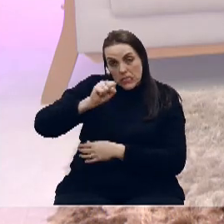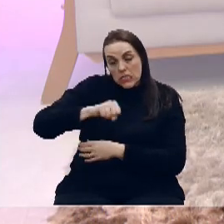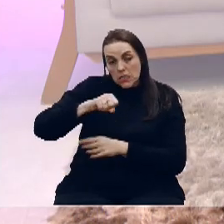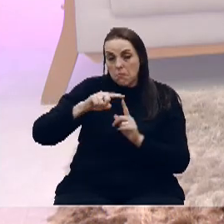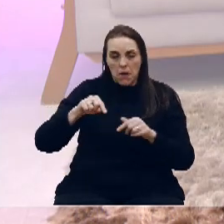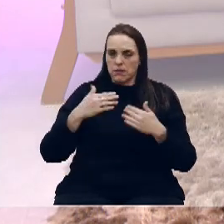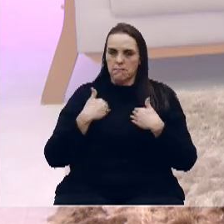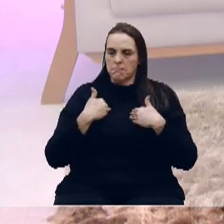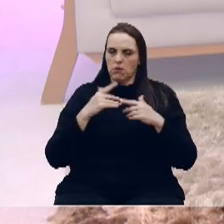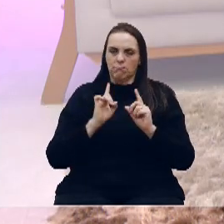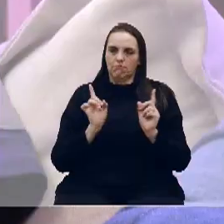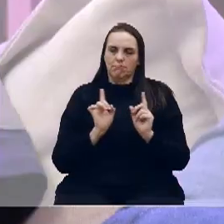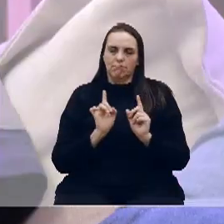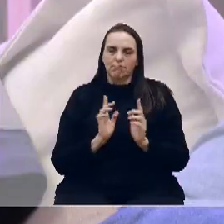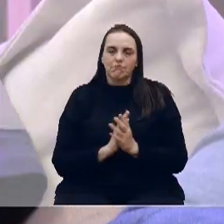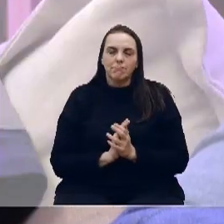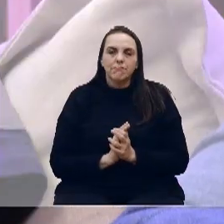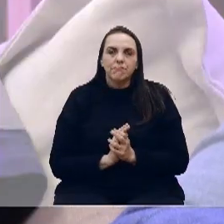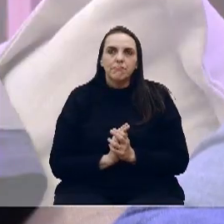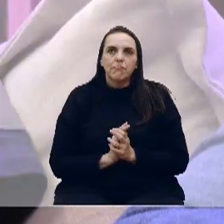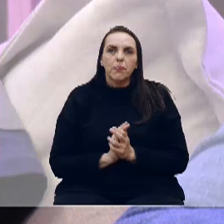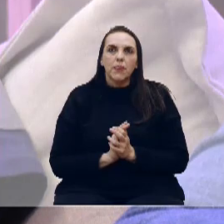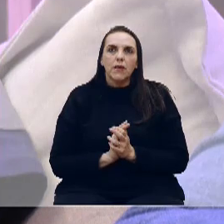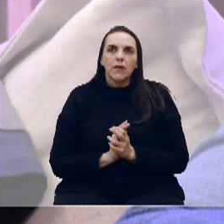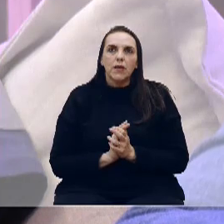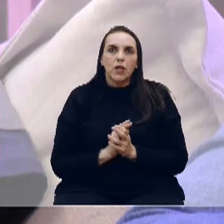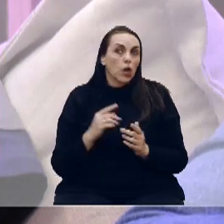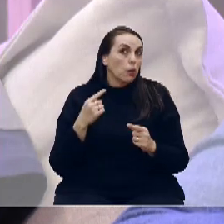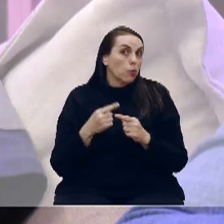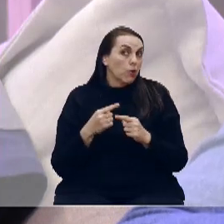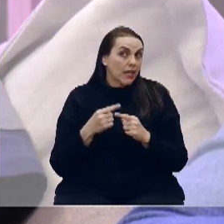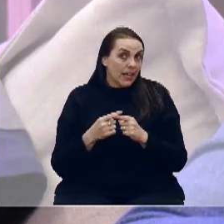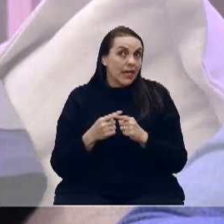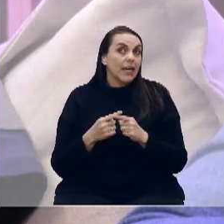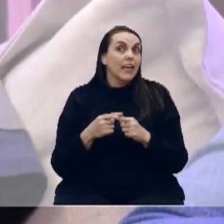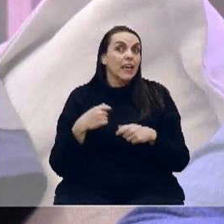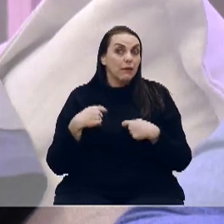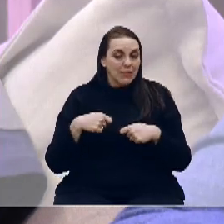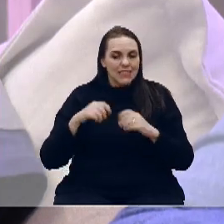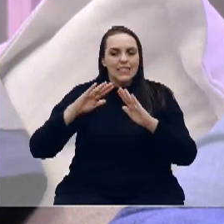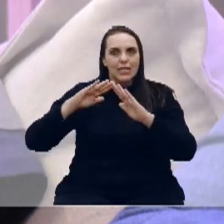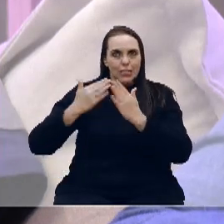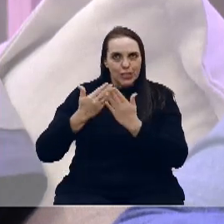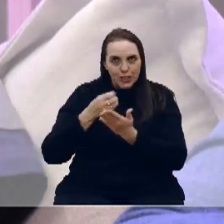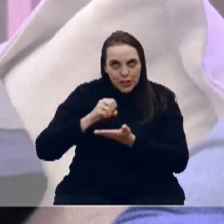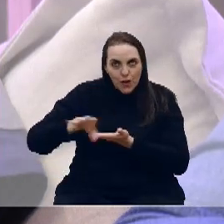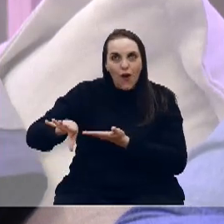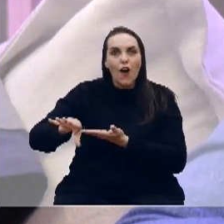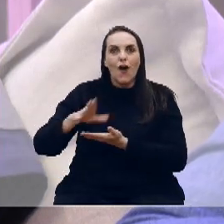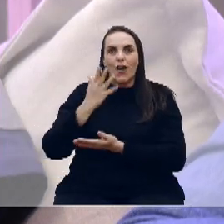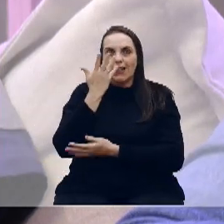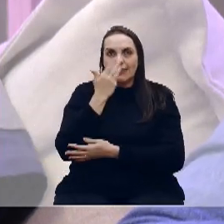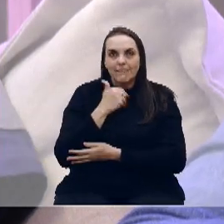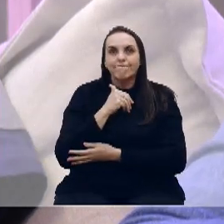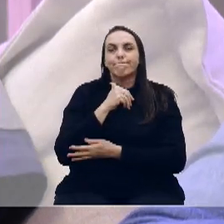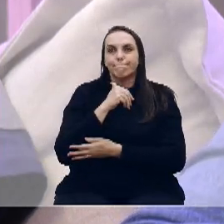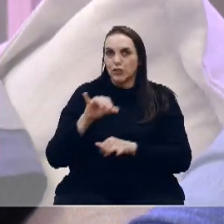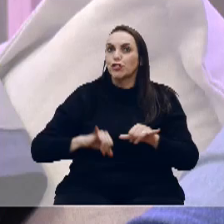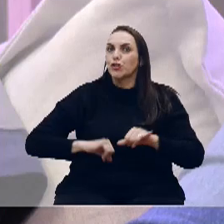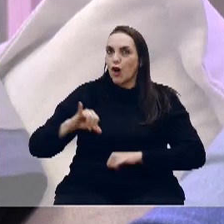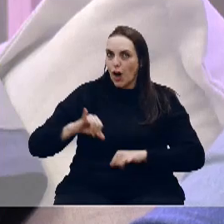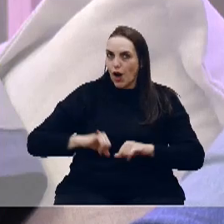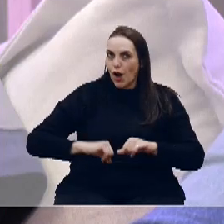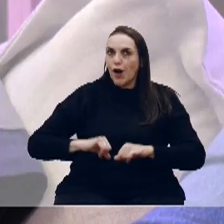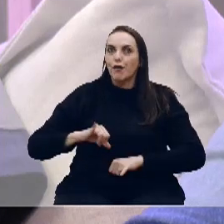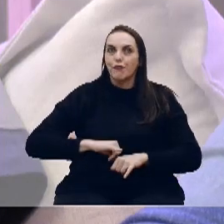sim. Porque, tipo, tem que botar as crianças na escolinha. E sofre a criança e